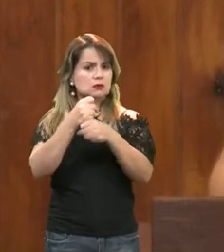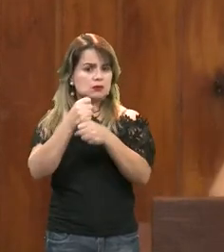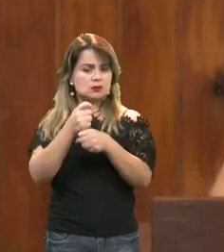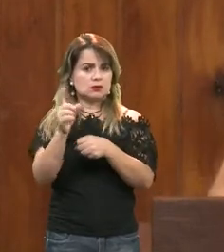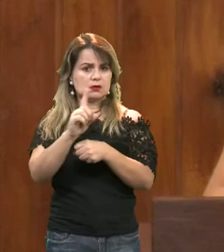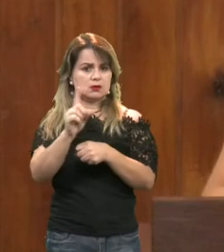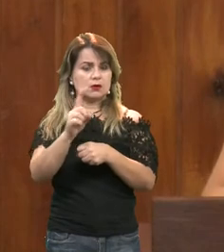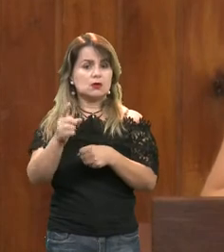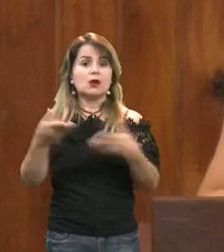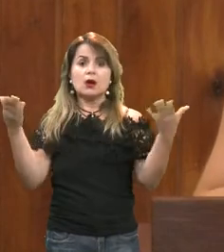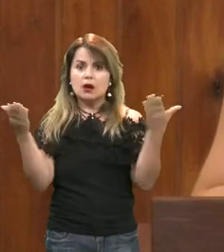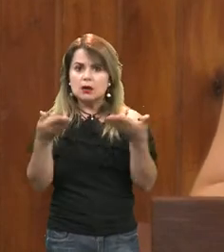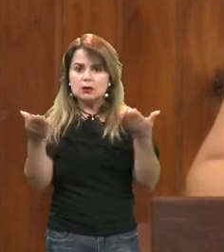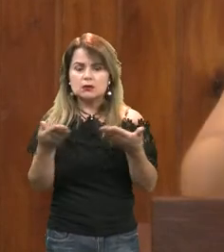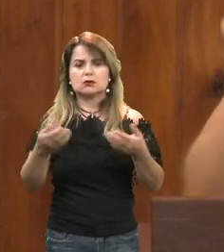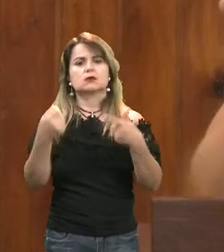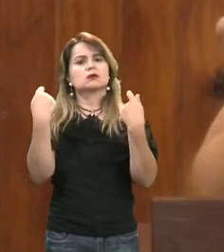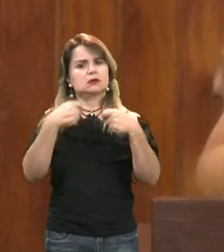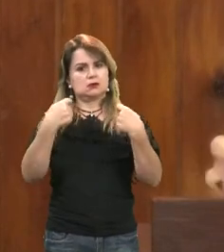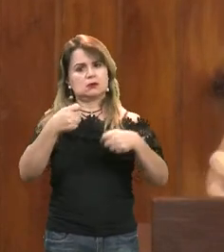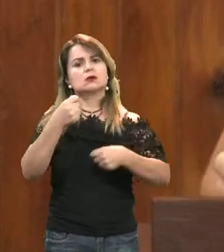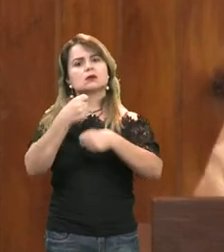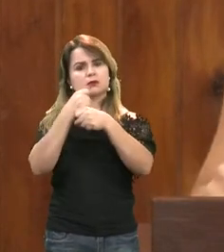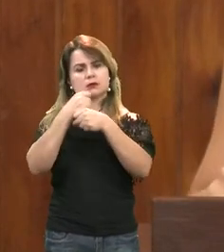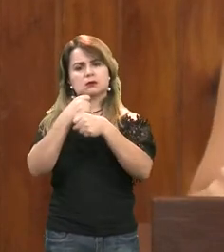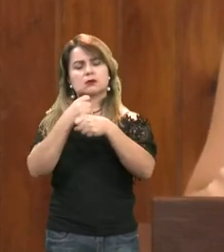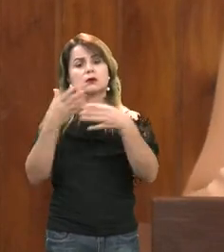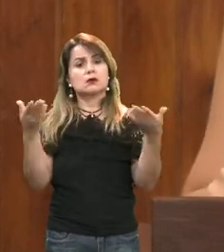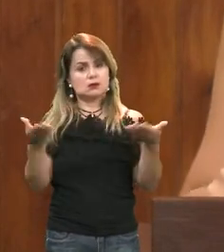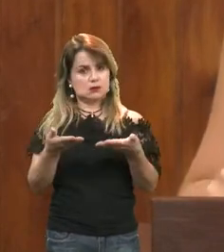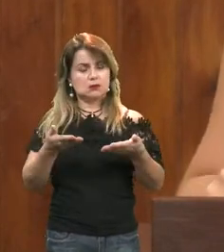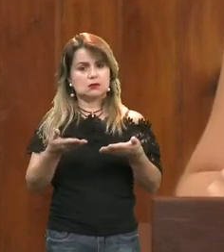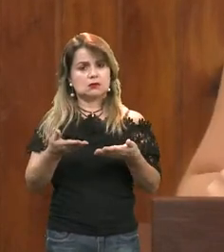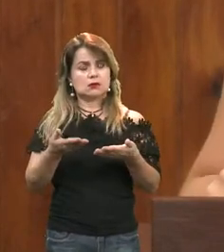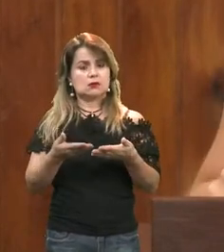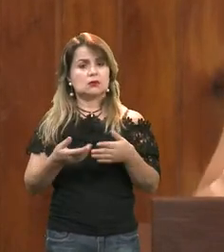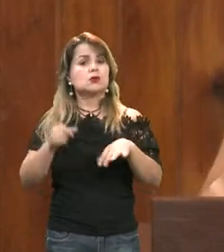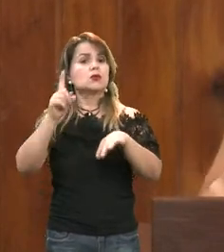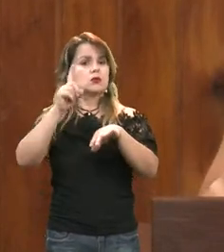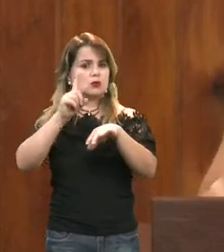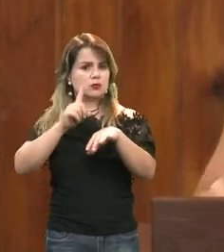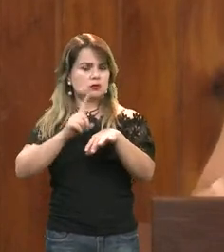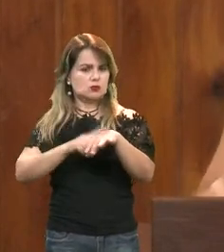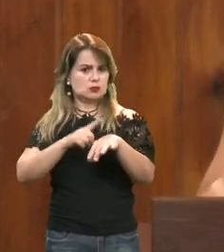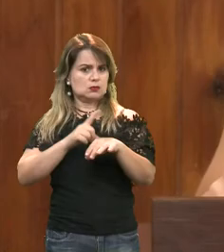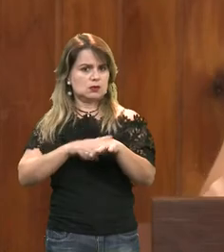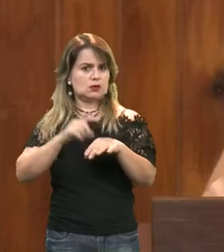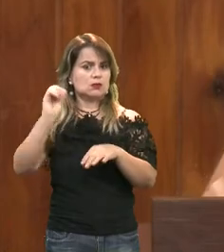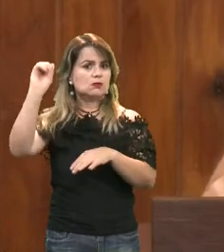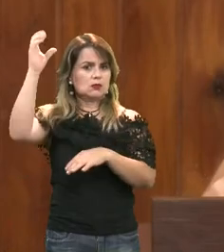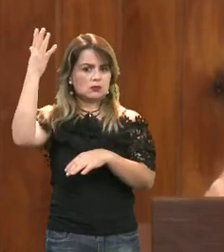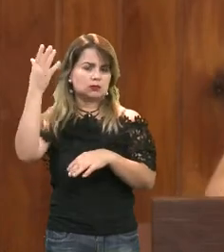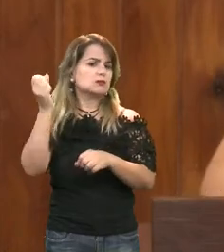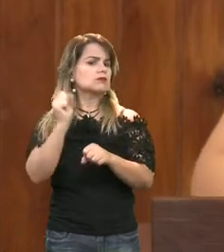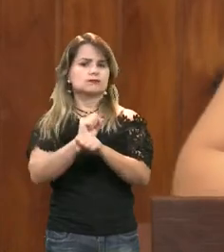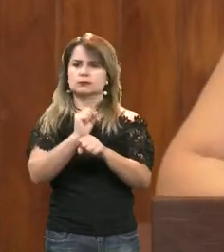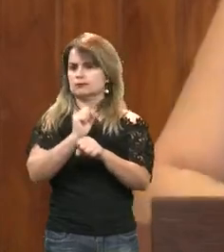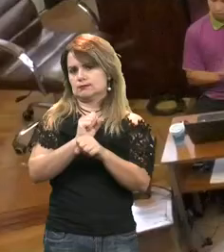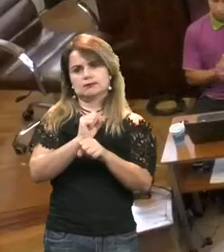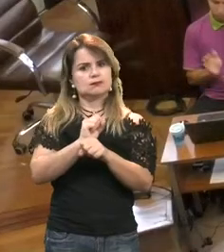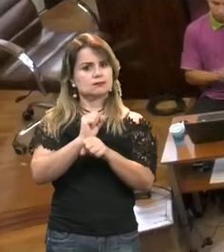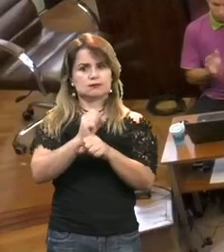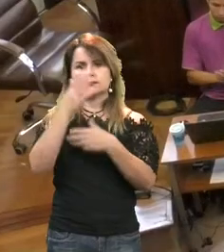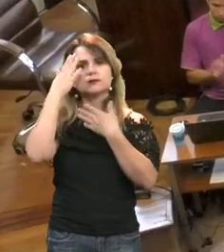agora. E como nós dissemos, o tempo não espera. Obrigada.